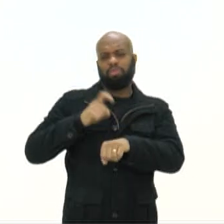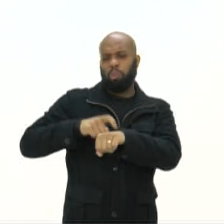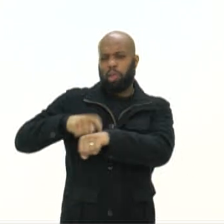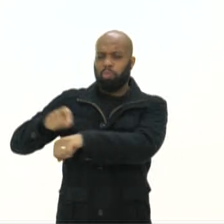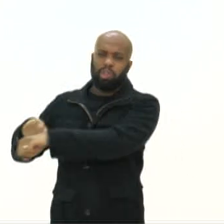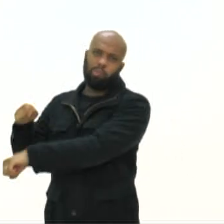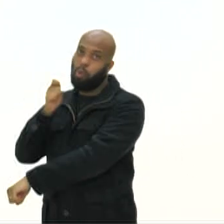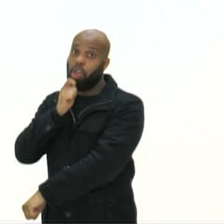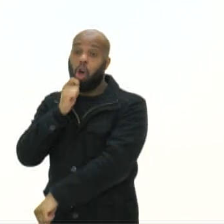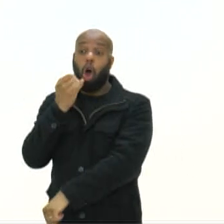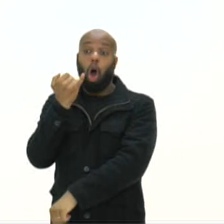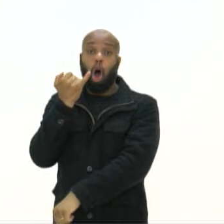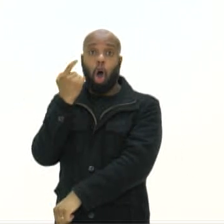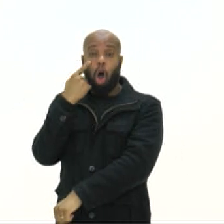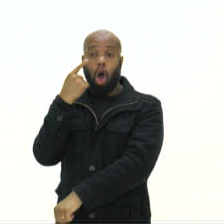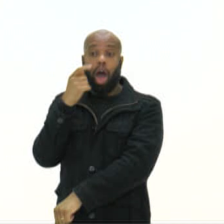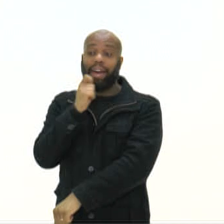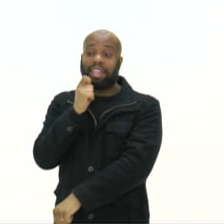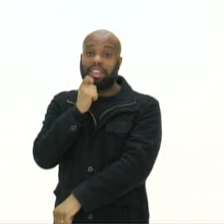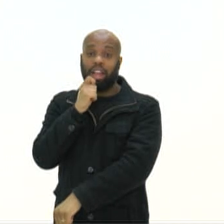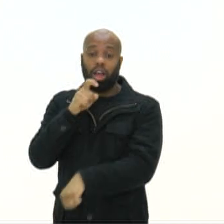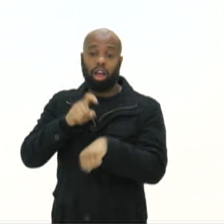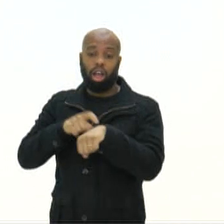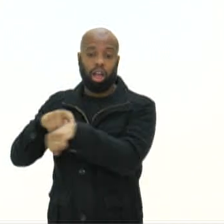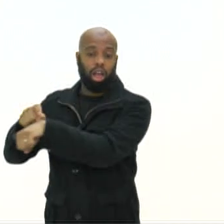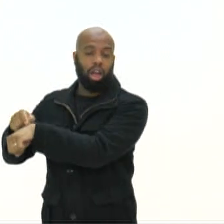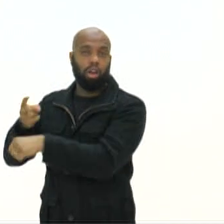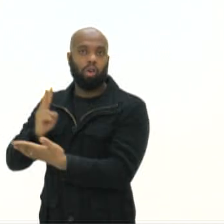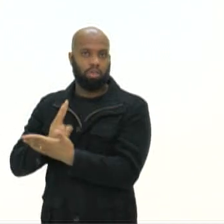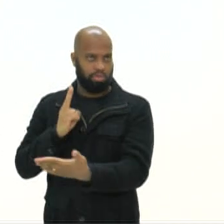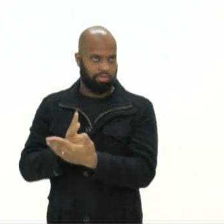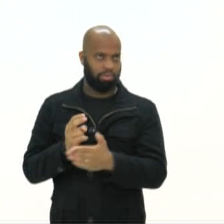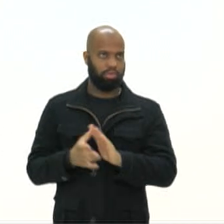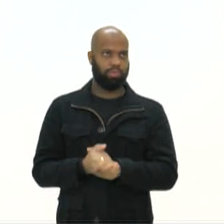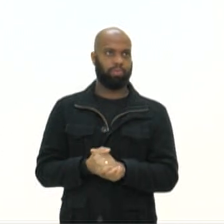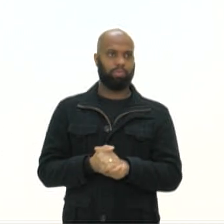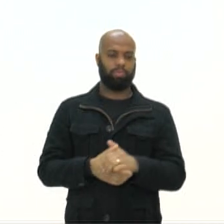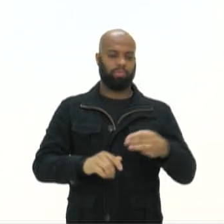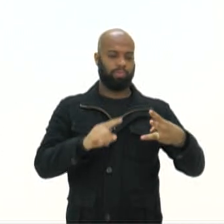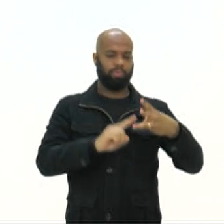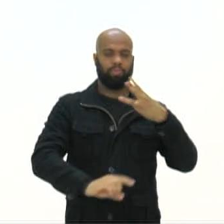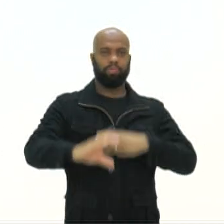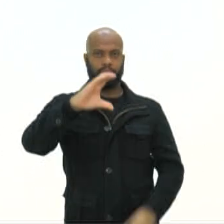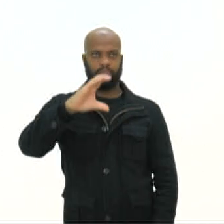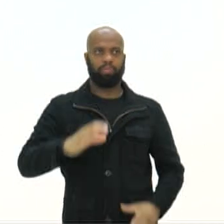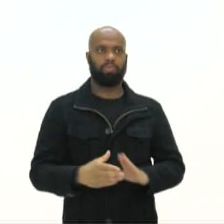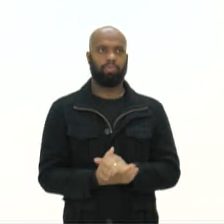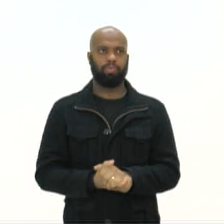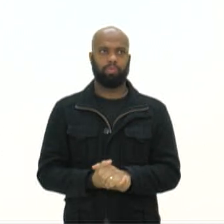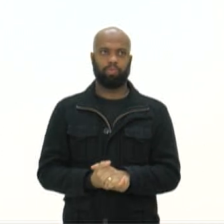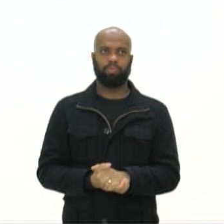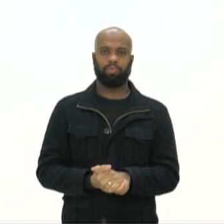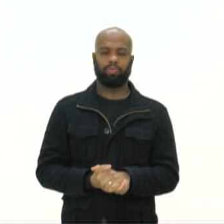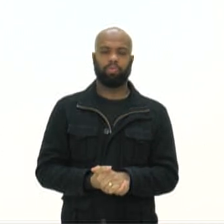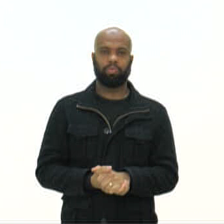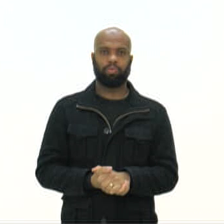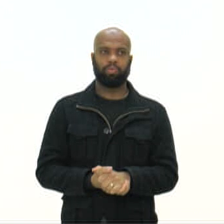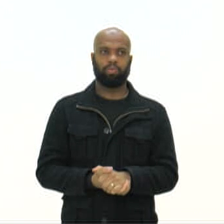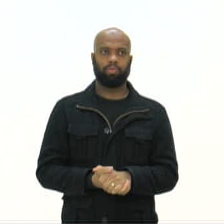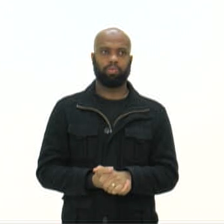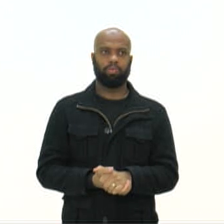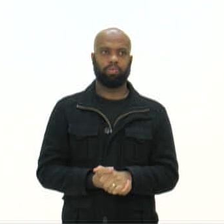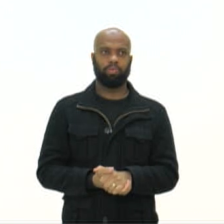tem a continuidade dessa ação. Ele começou e continua, né? C. Kelly has been an actress since she